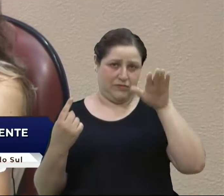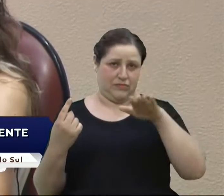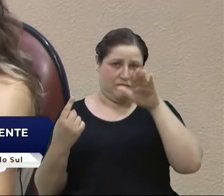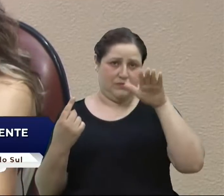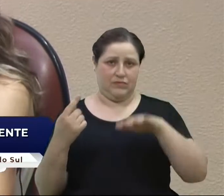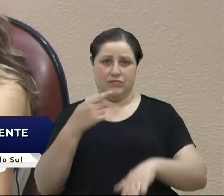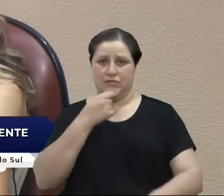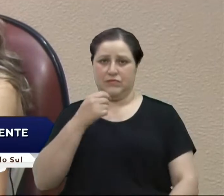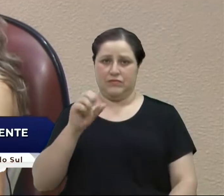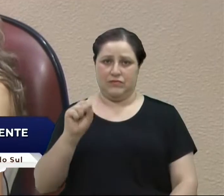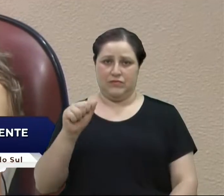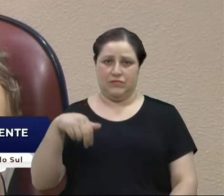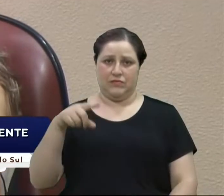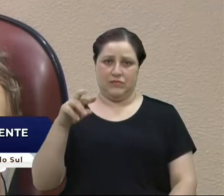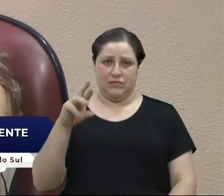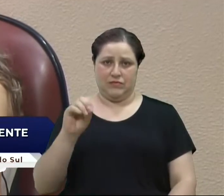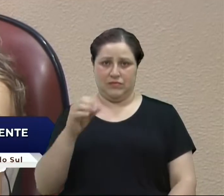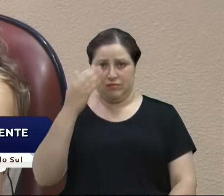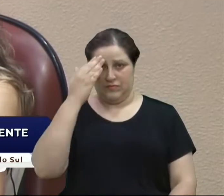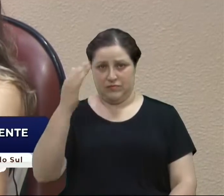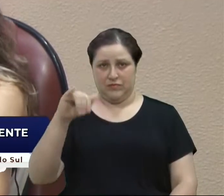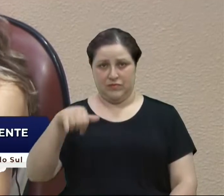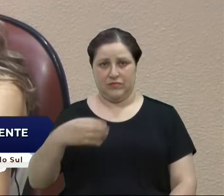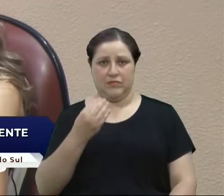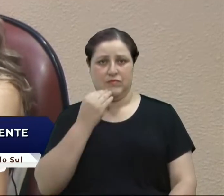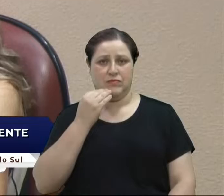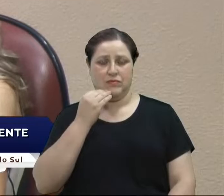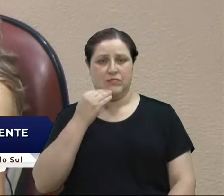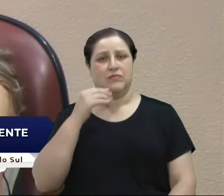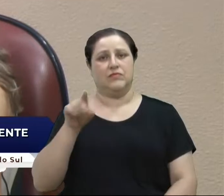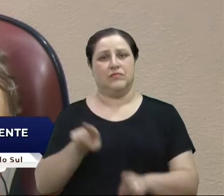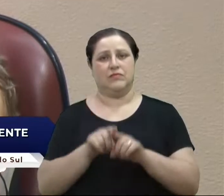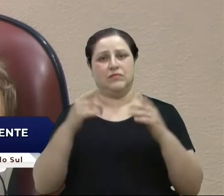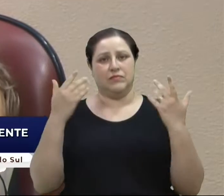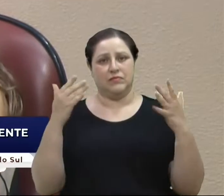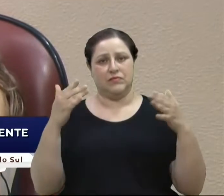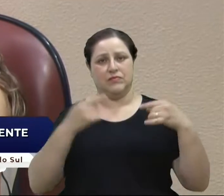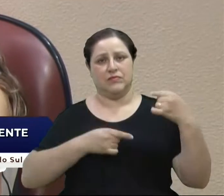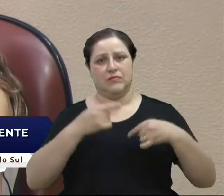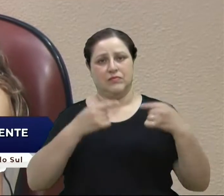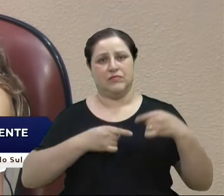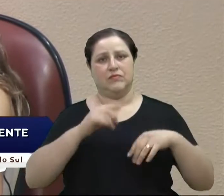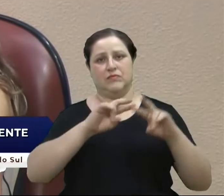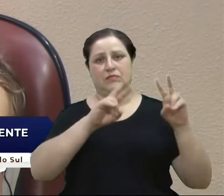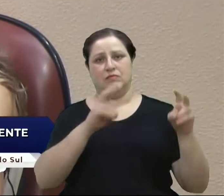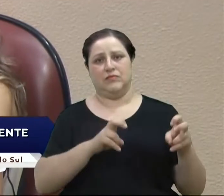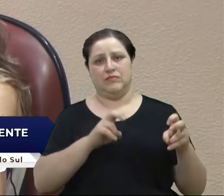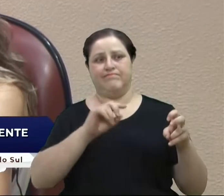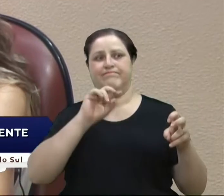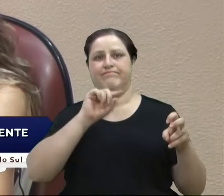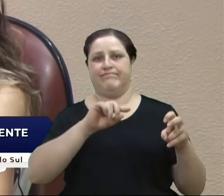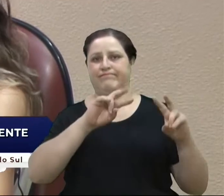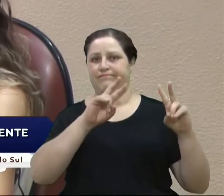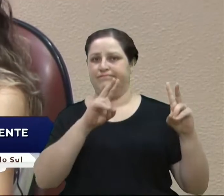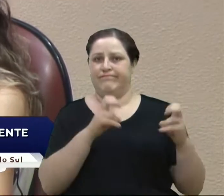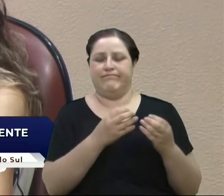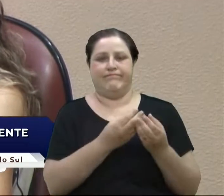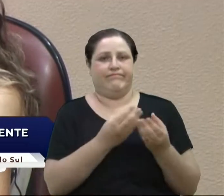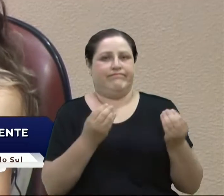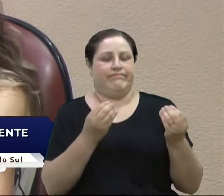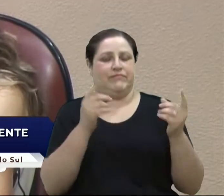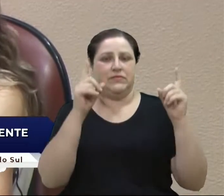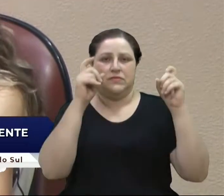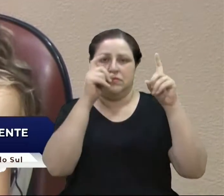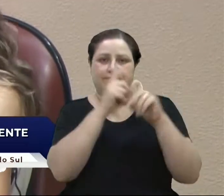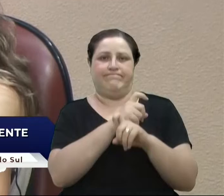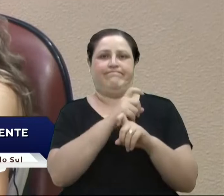Agradecer a oportunidade e parabenizar pela discussão do tema. Eu acho que, apesar de ser um tema bastante espinhoso, bastante duro para